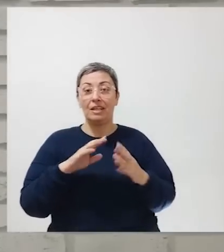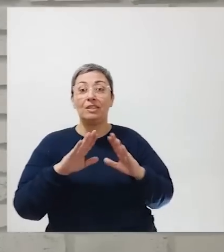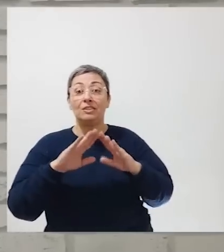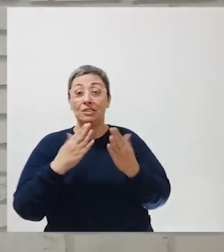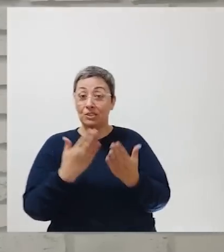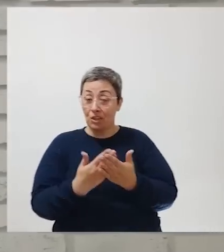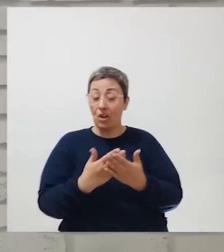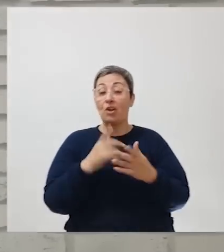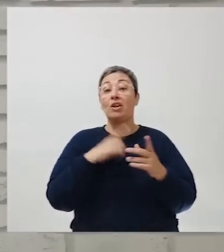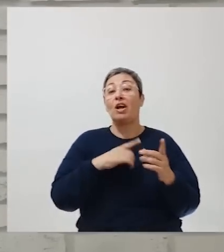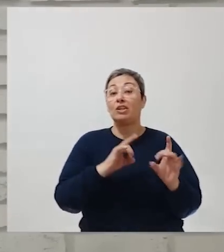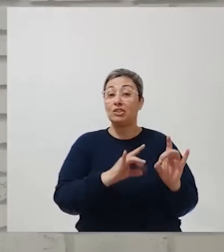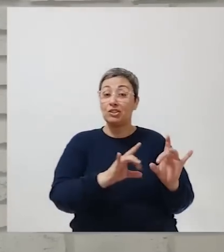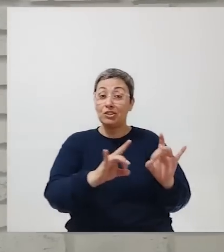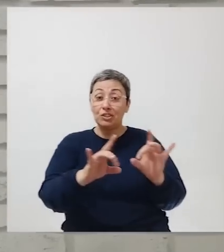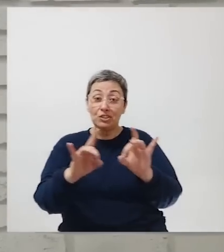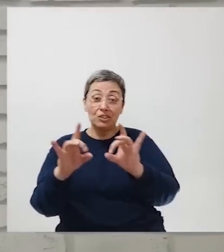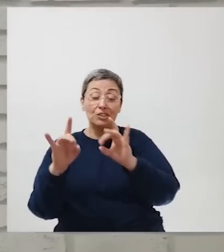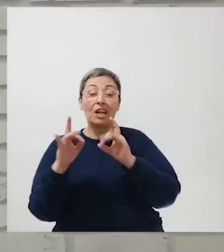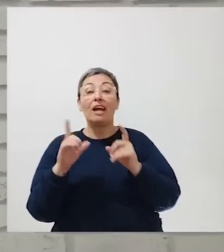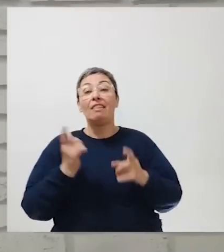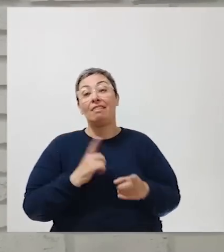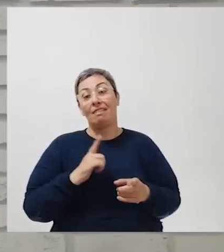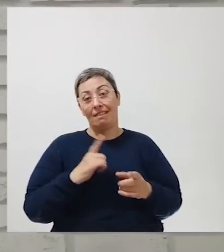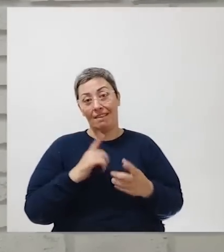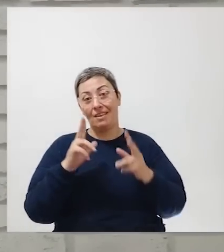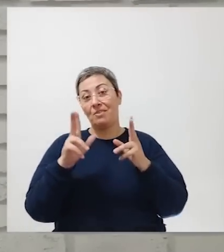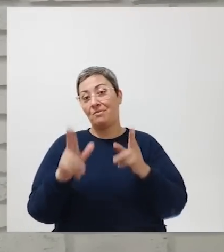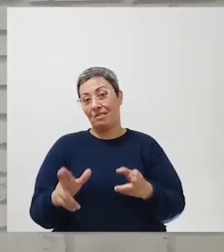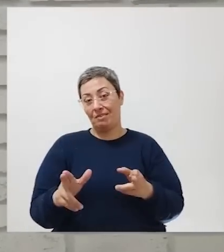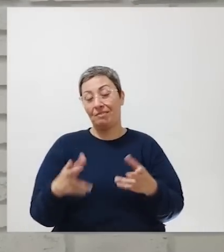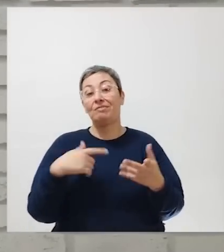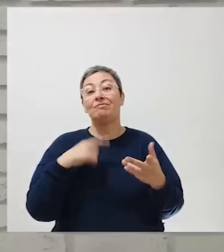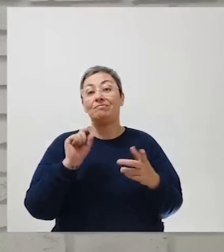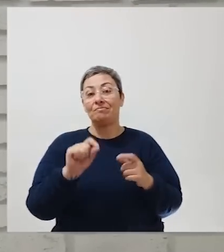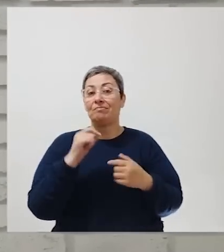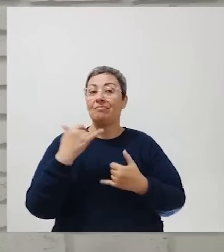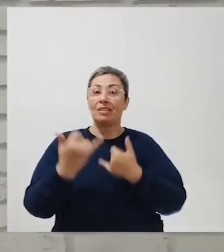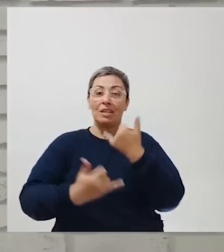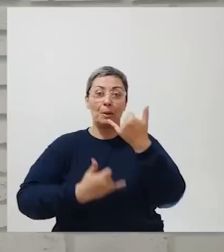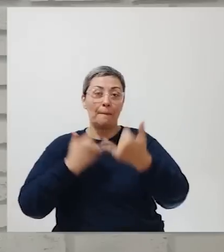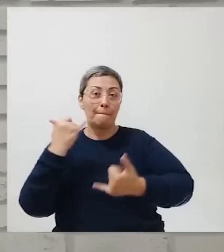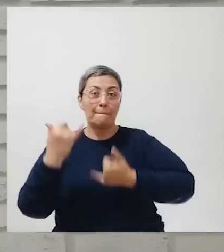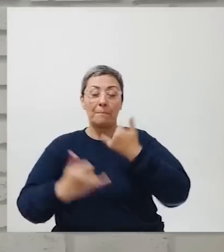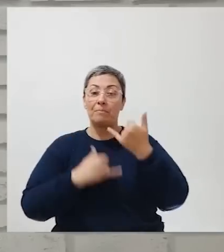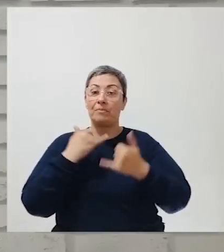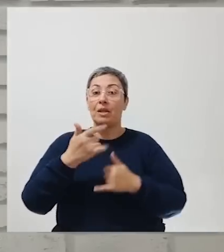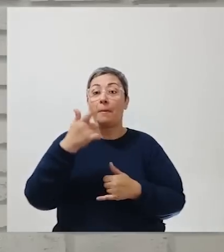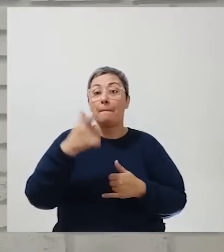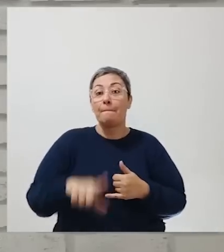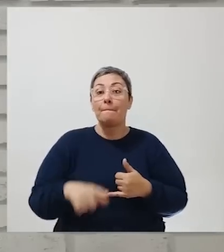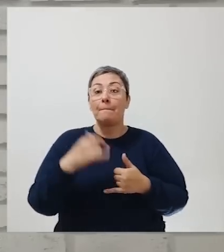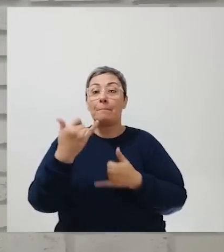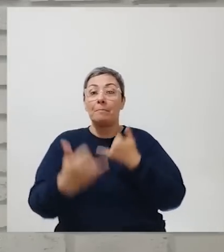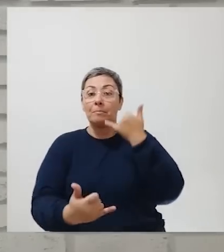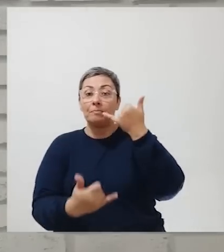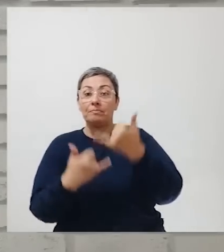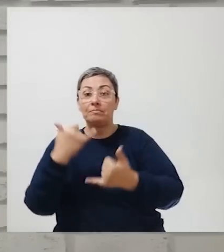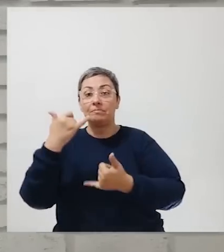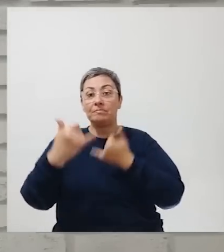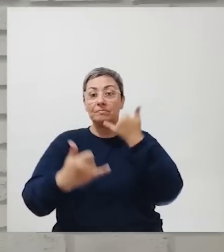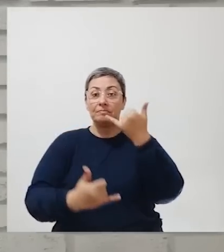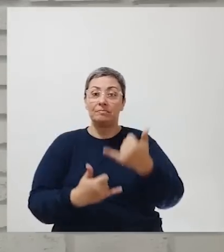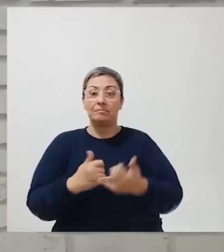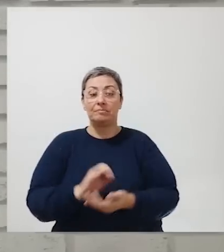nós fazemos isso todos os dias. Nós brincamos, repitam comigo, brincamos